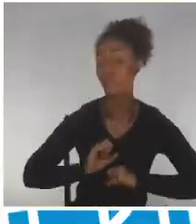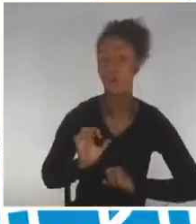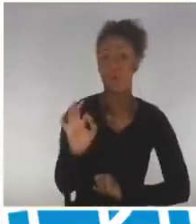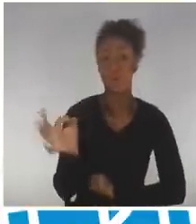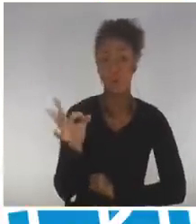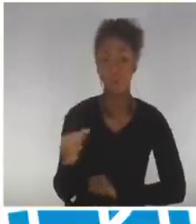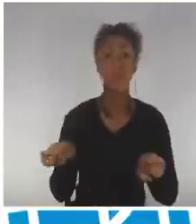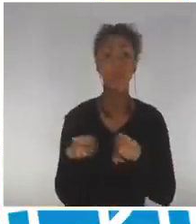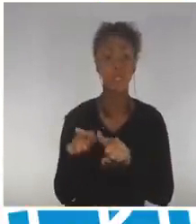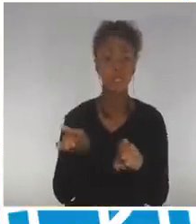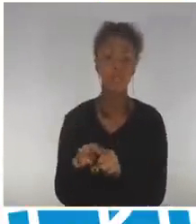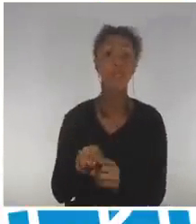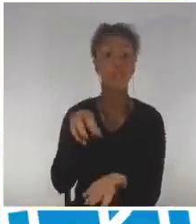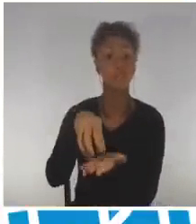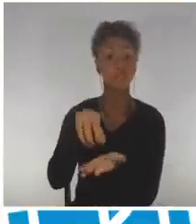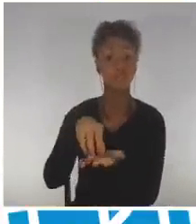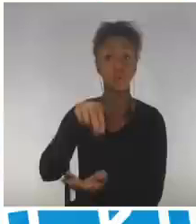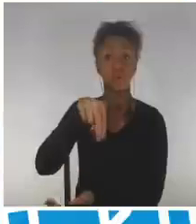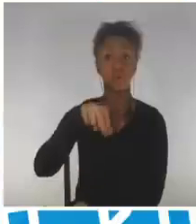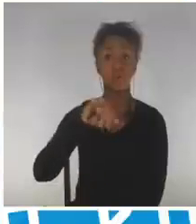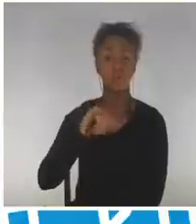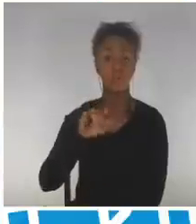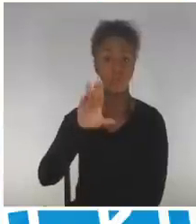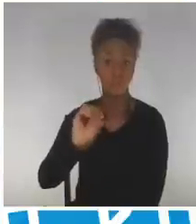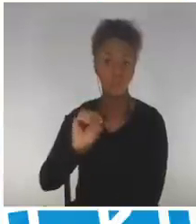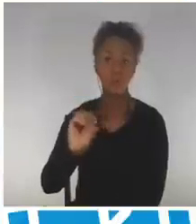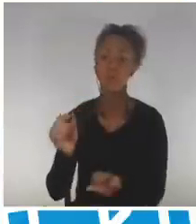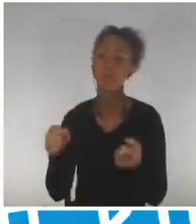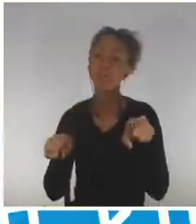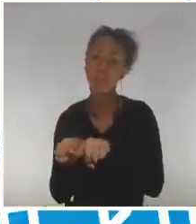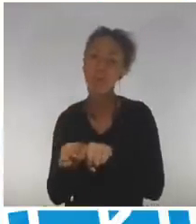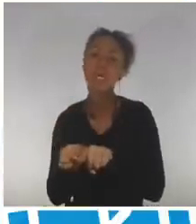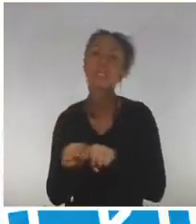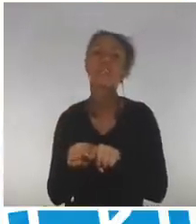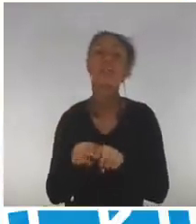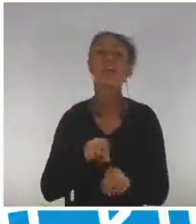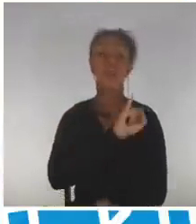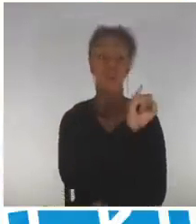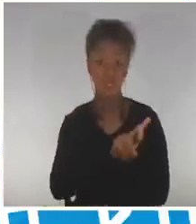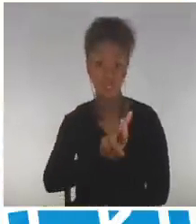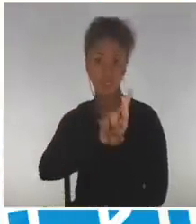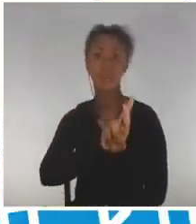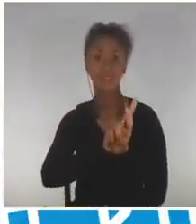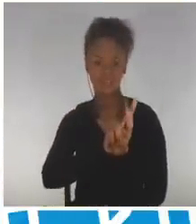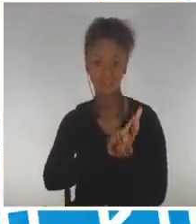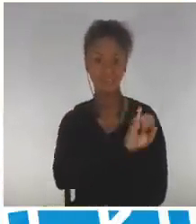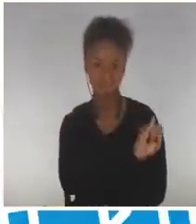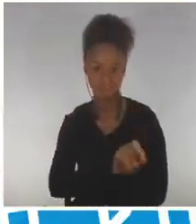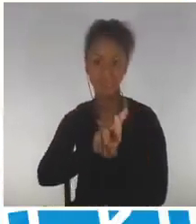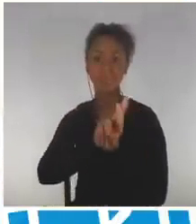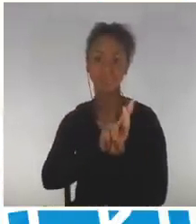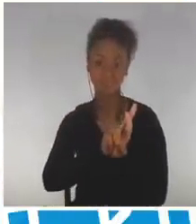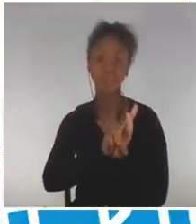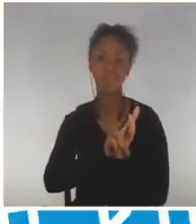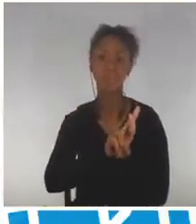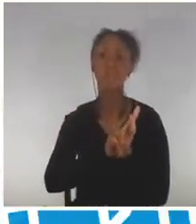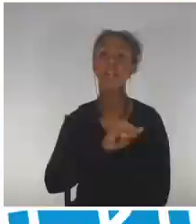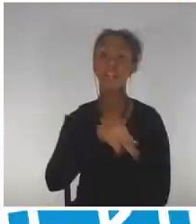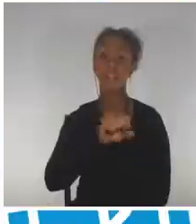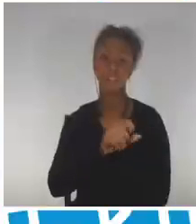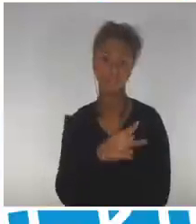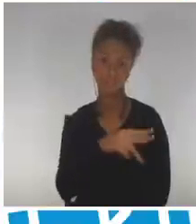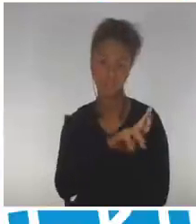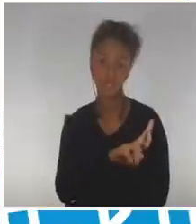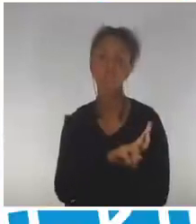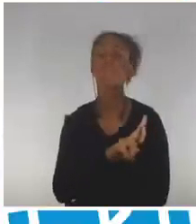Instituto Unibanco, em parceria com o INSPER, mostrando no ensino médio as perdas